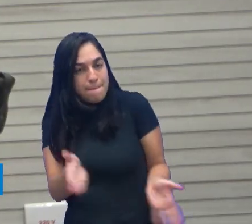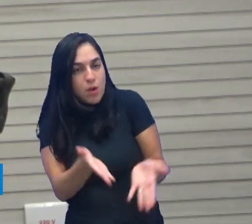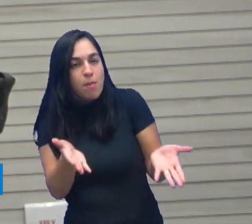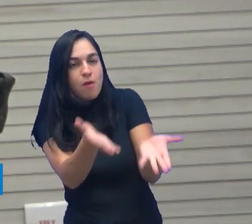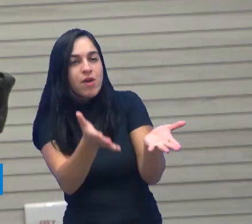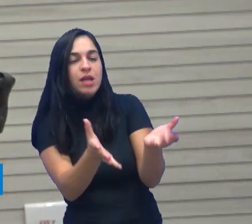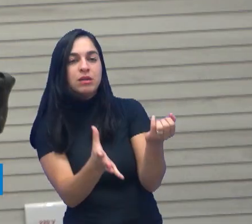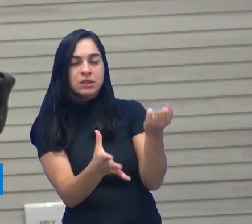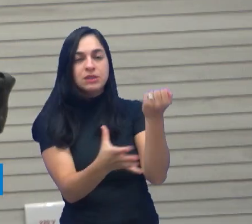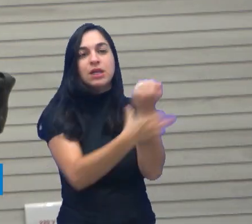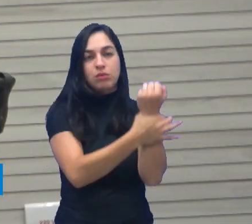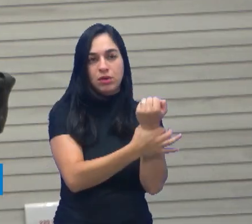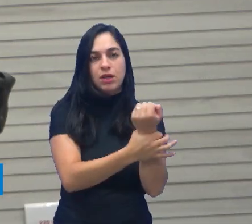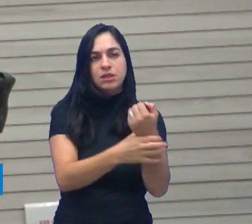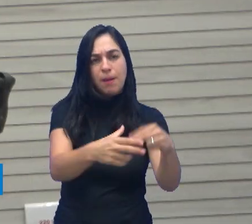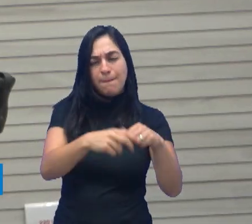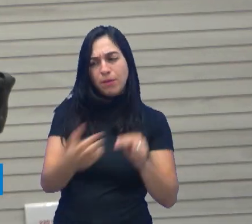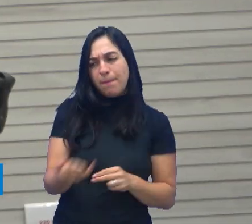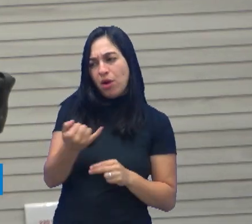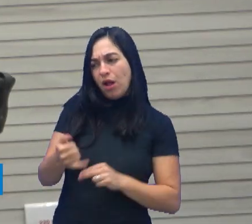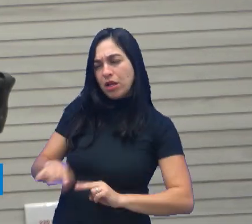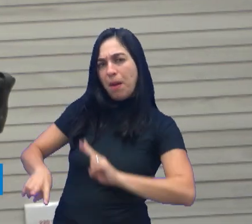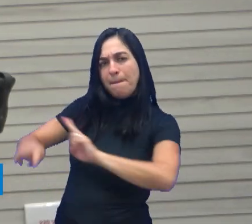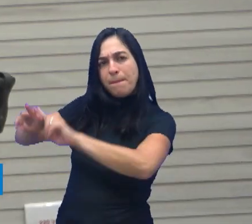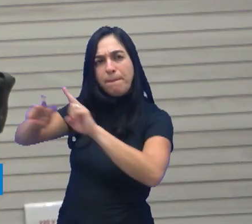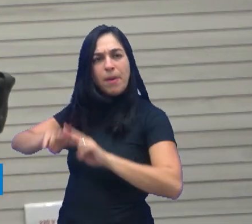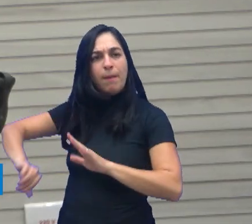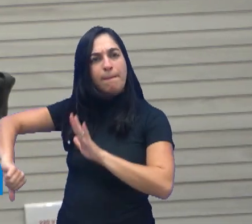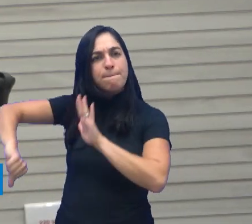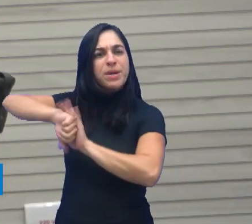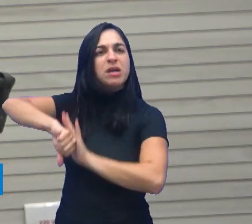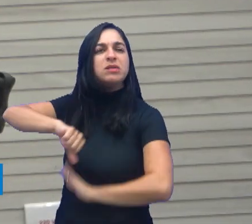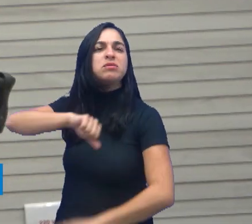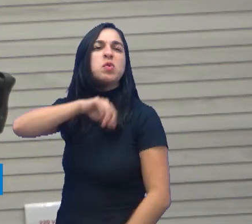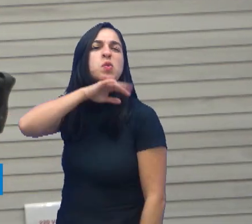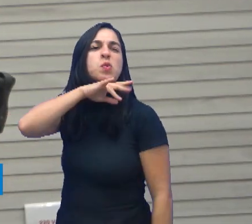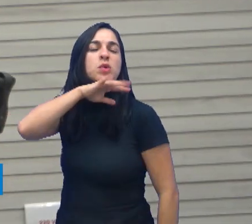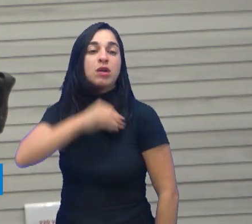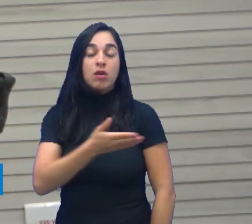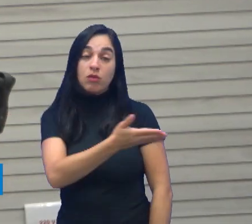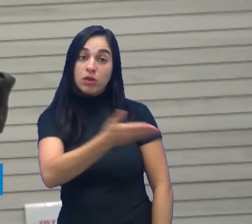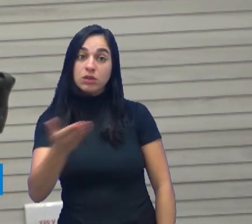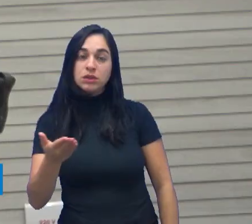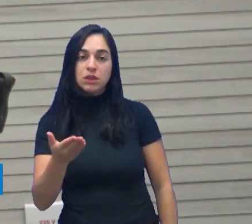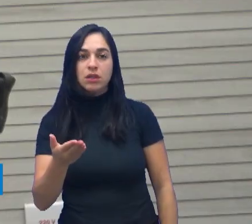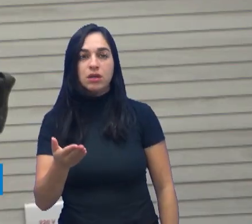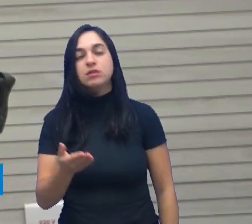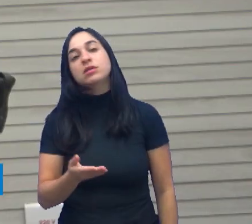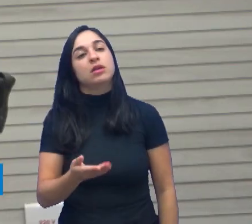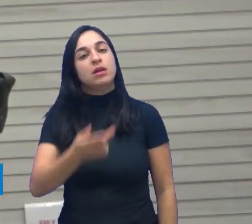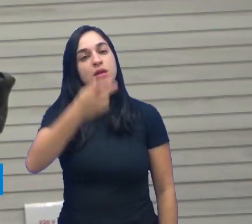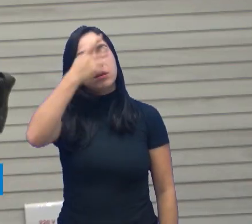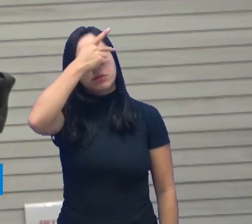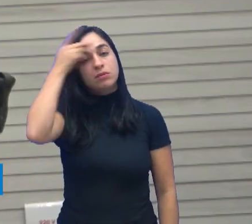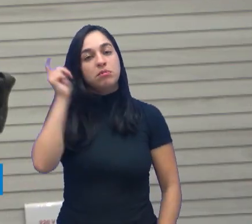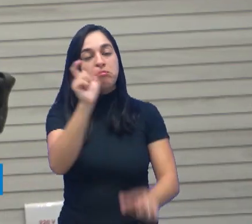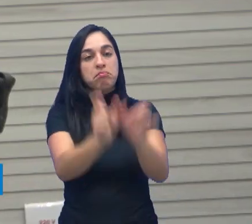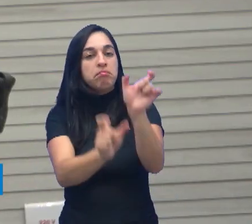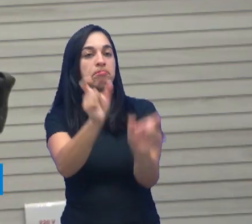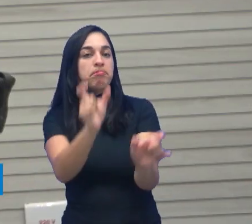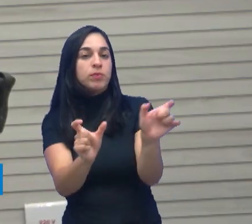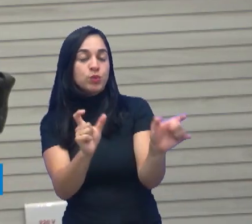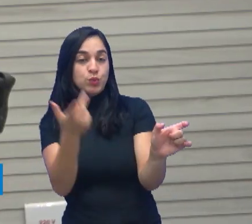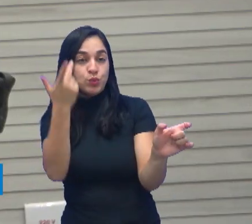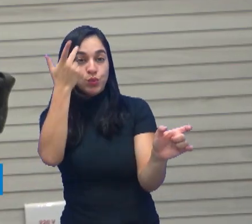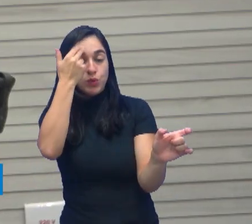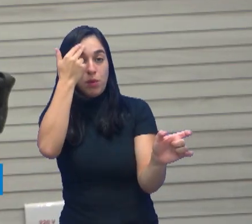ponta. Vocês, através dessas fardas, são pessoas comuns, mas com as